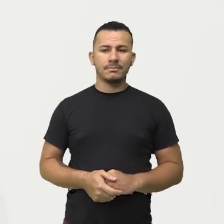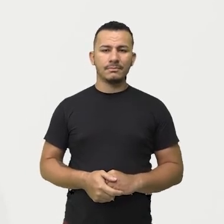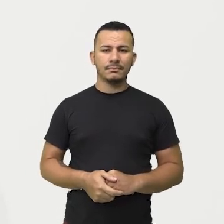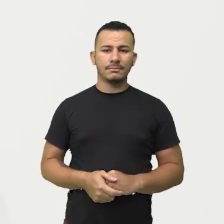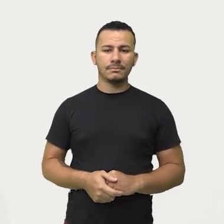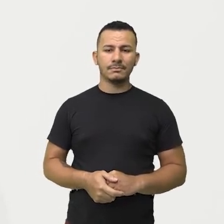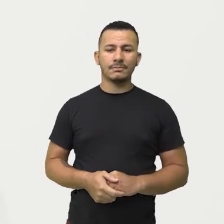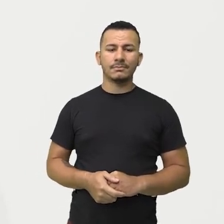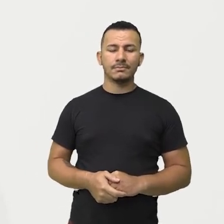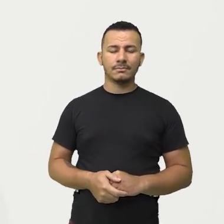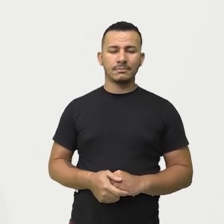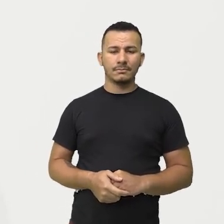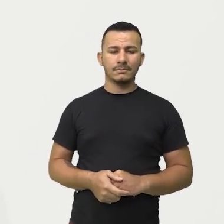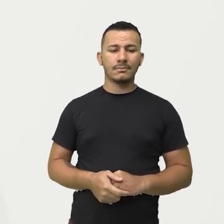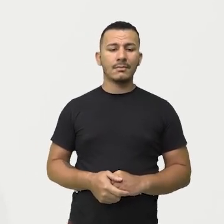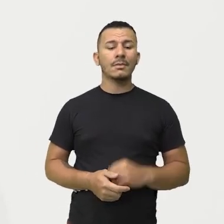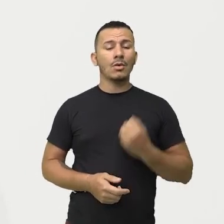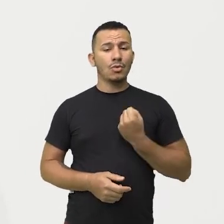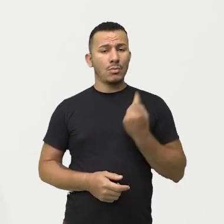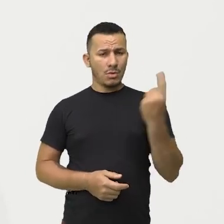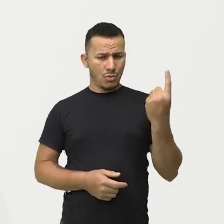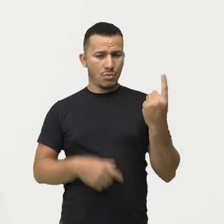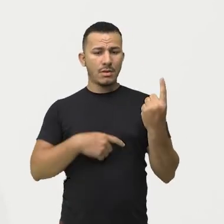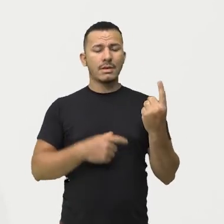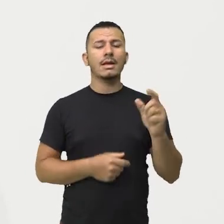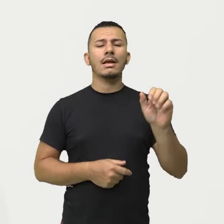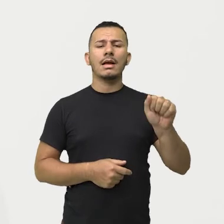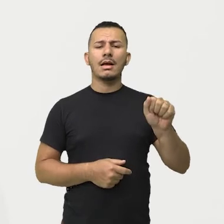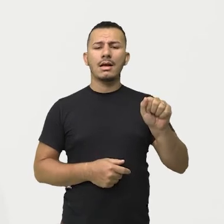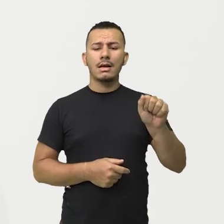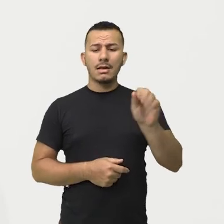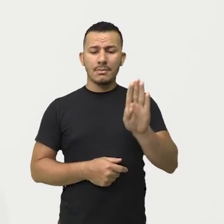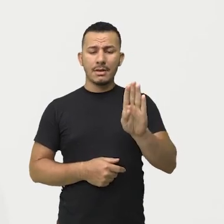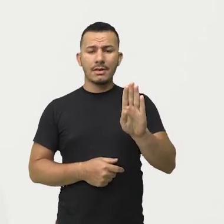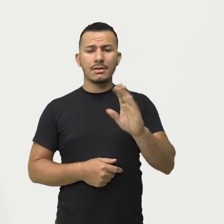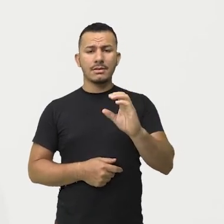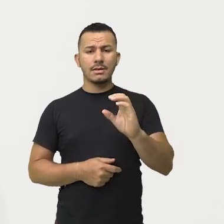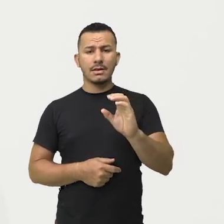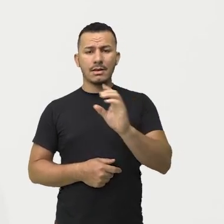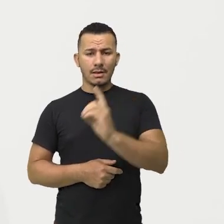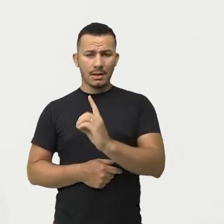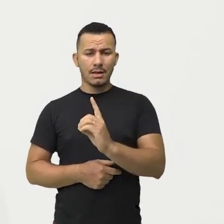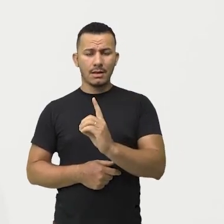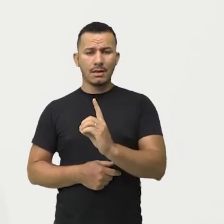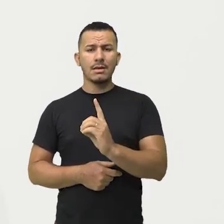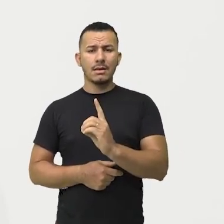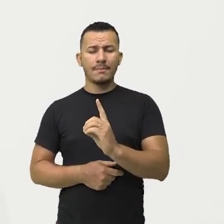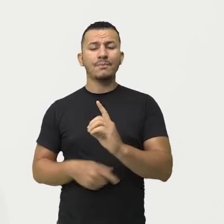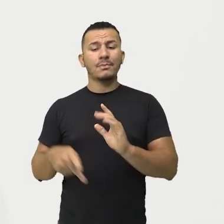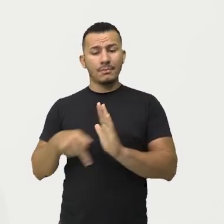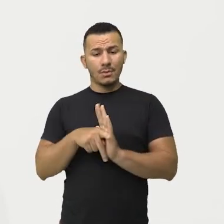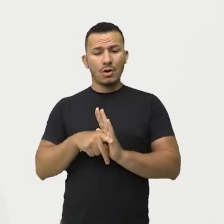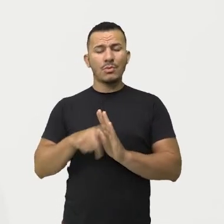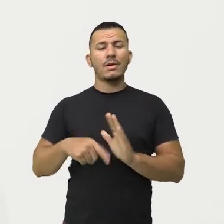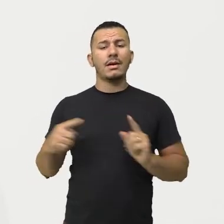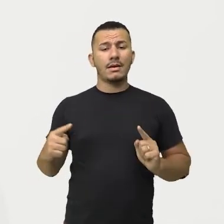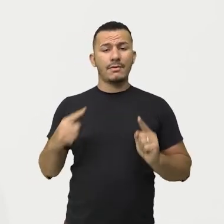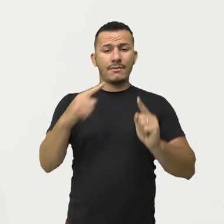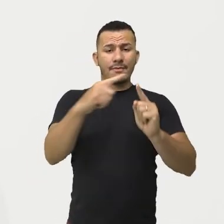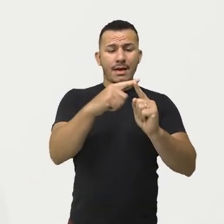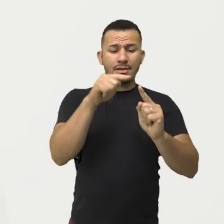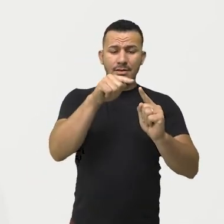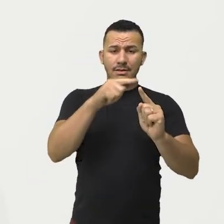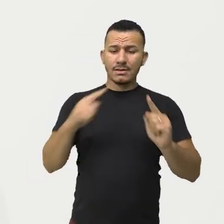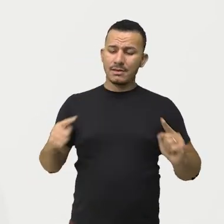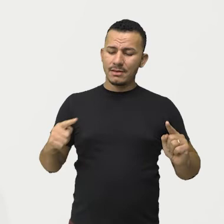Beleza? Ó. Então os pontos A, B, C e D são os vértices dos polígonos.